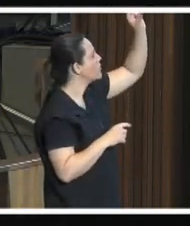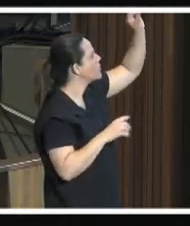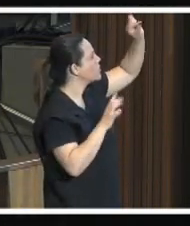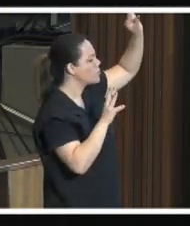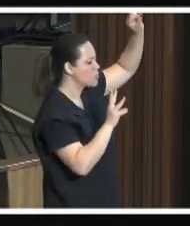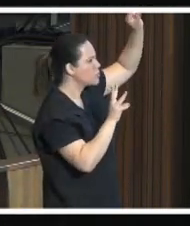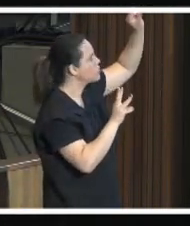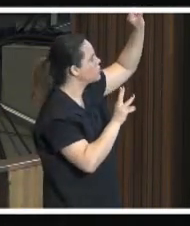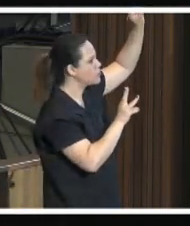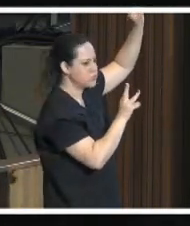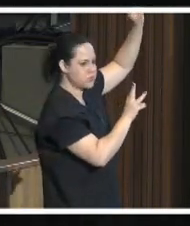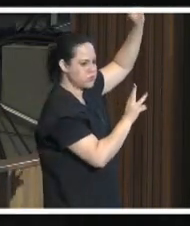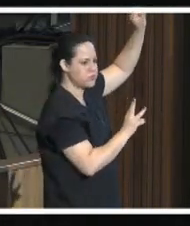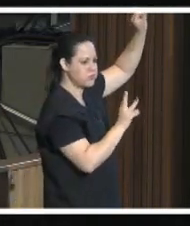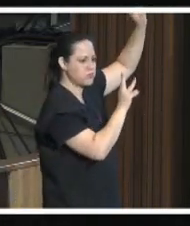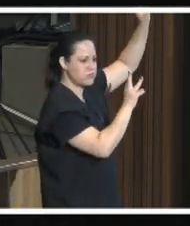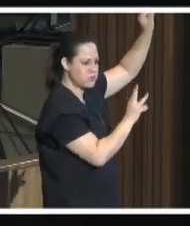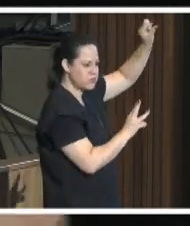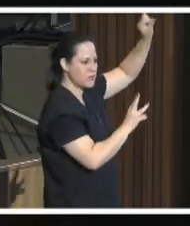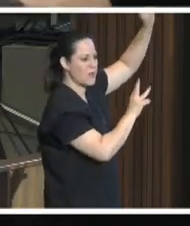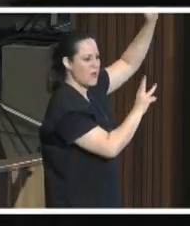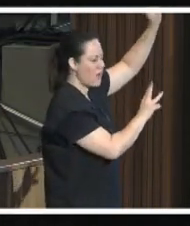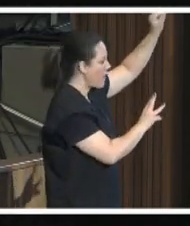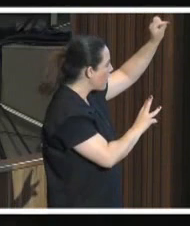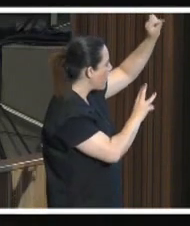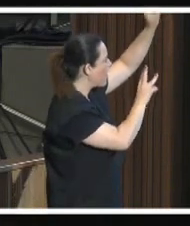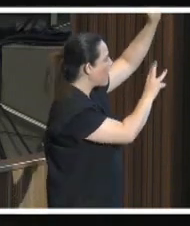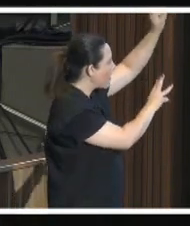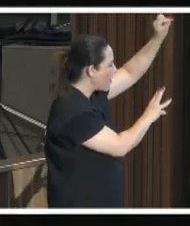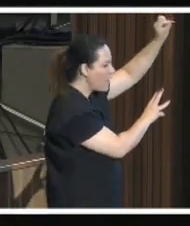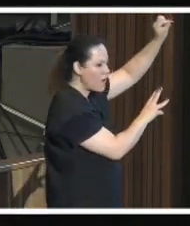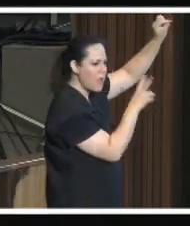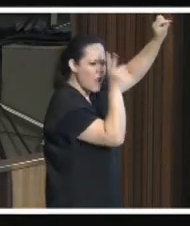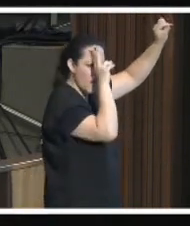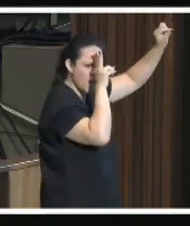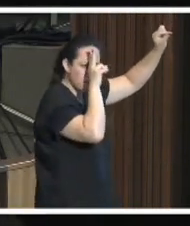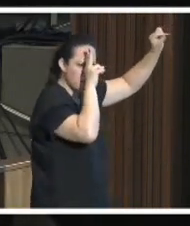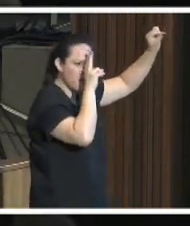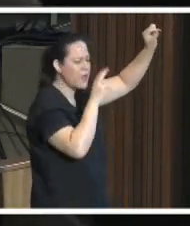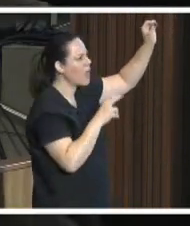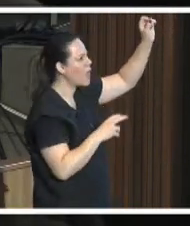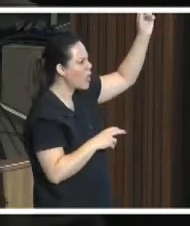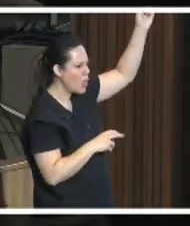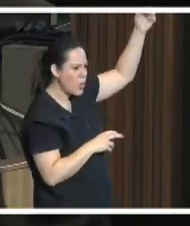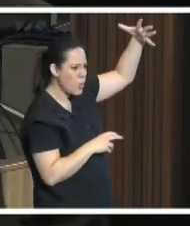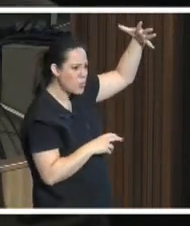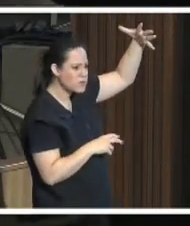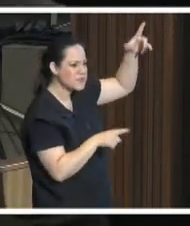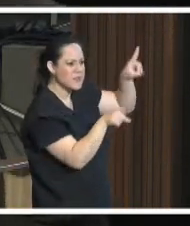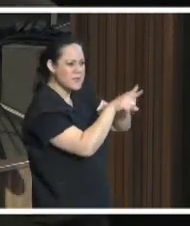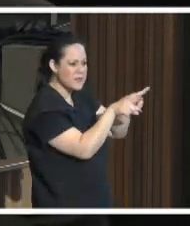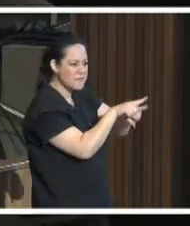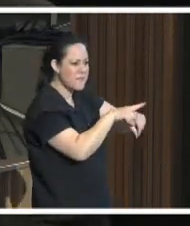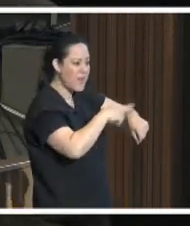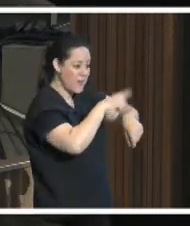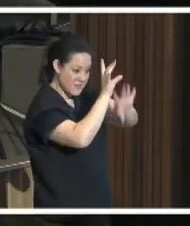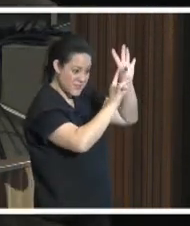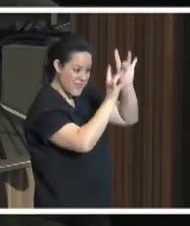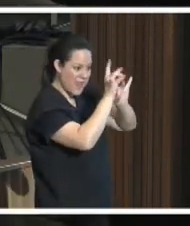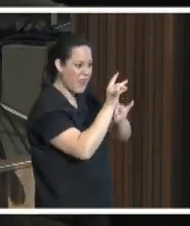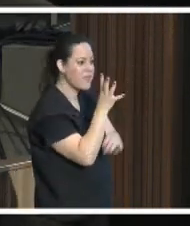isso. Mas aí eu lembrei que a luz de uma estrela, para chegar na terra,